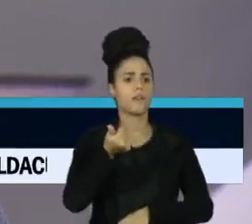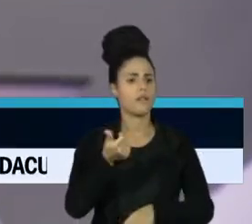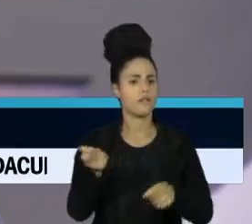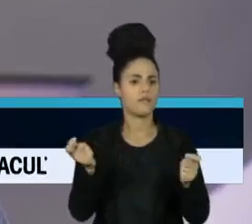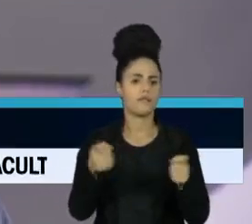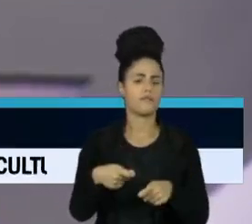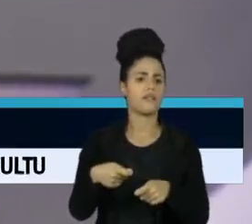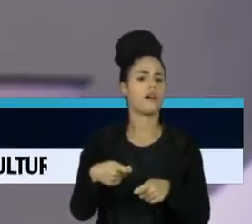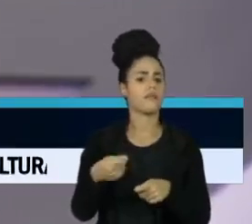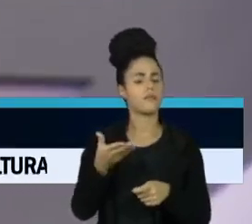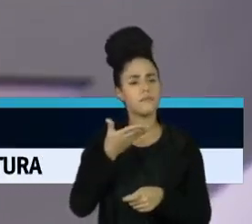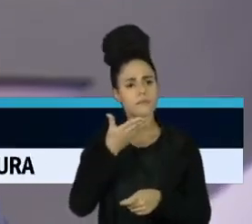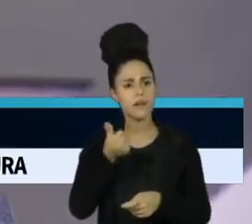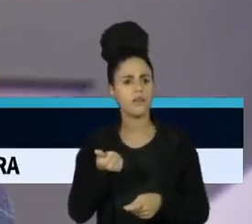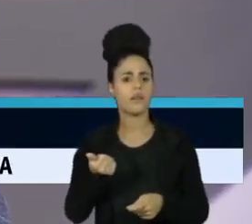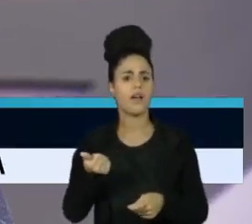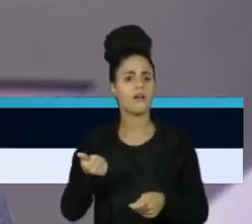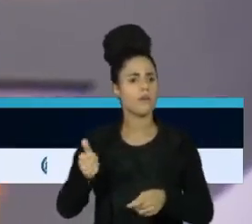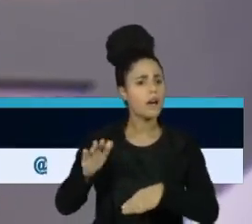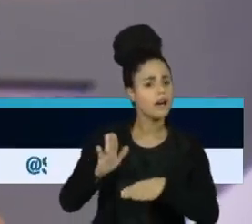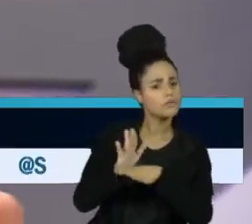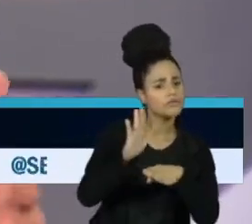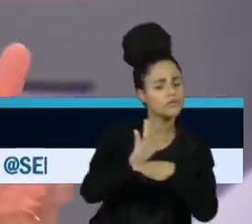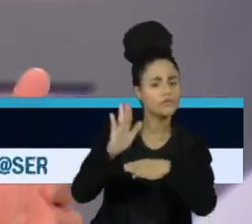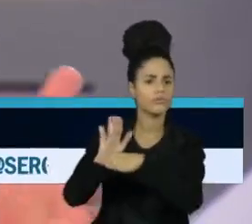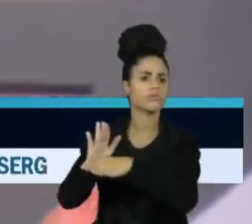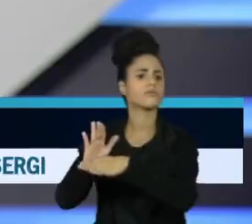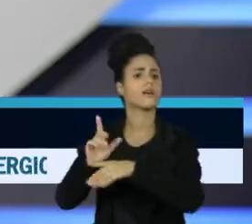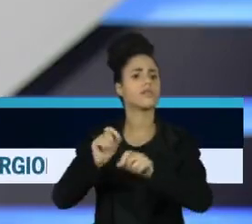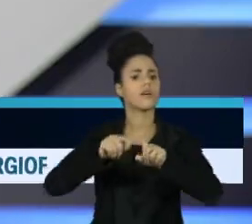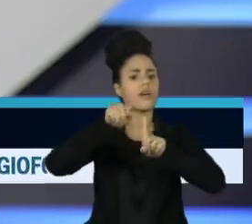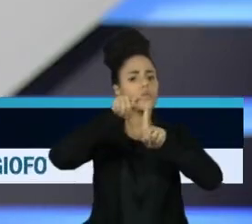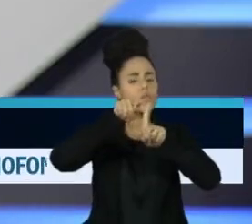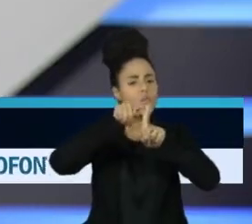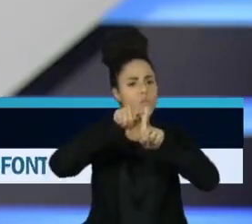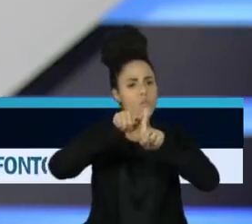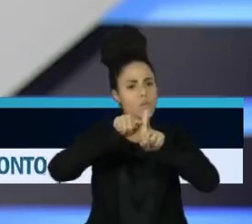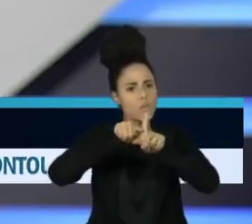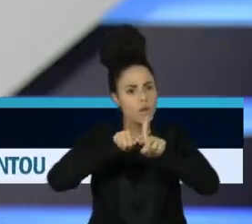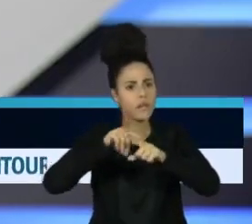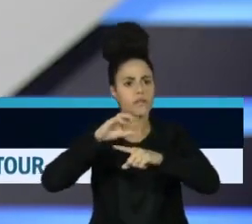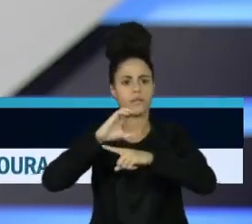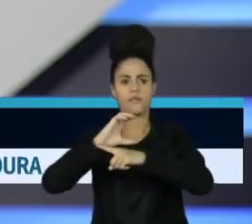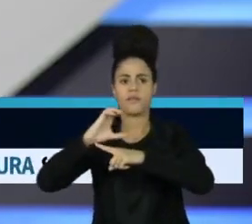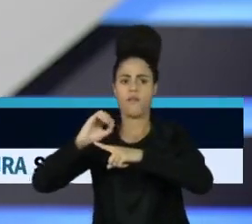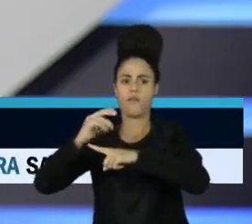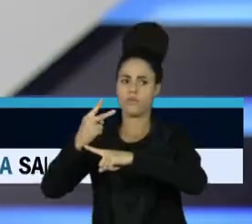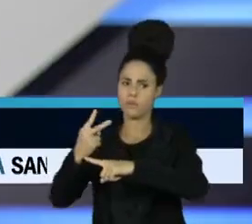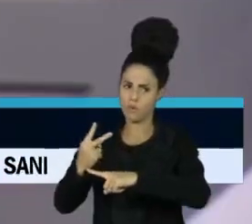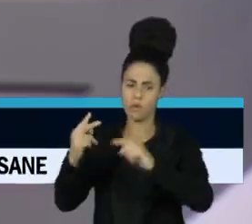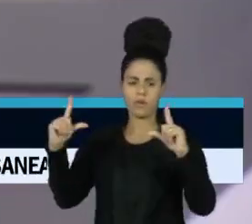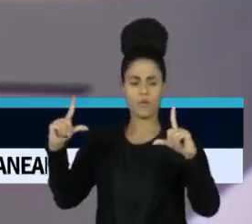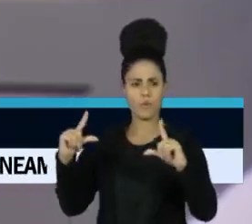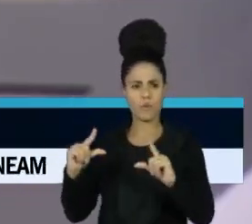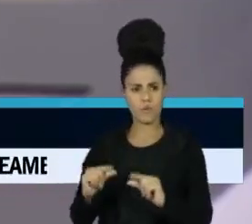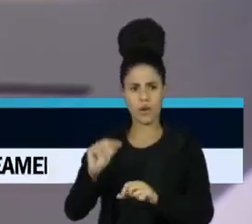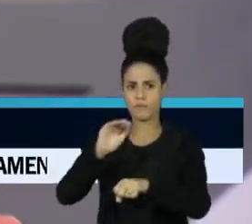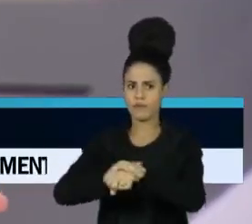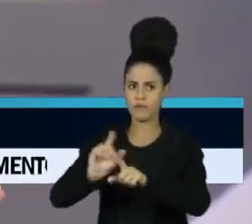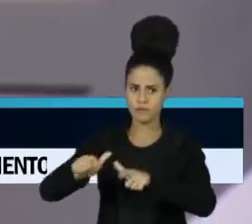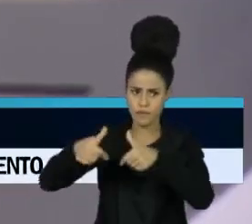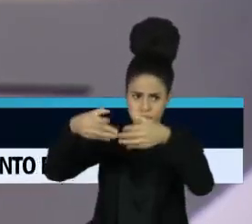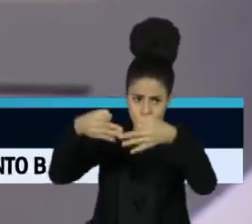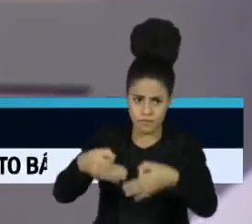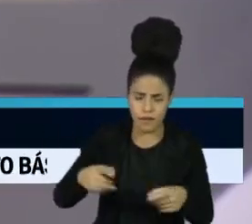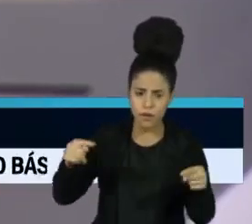ele pode ser um protagonista nesse esforço de redução de emissão de gases política pública adequada